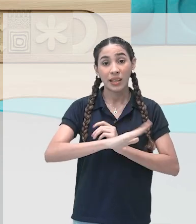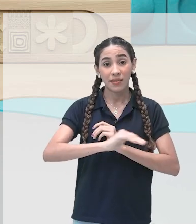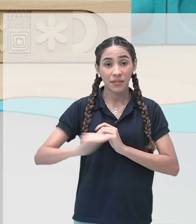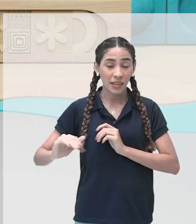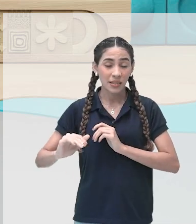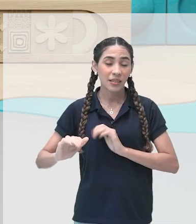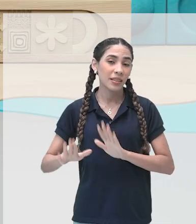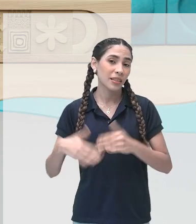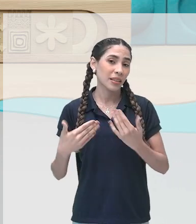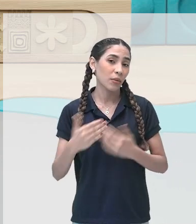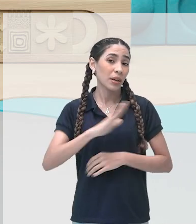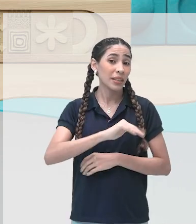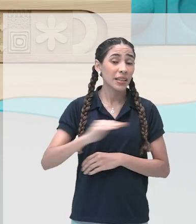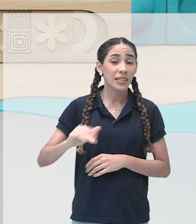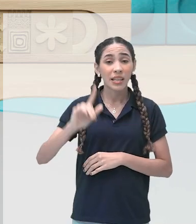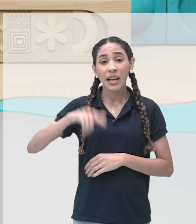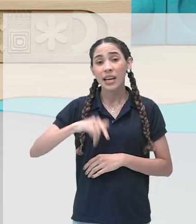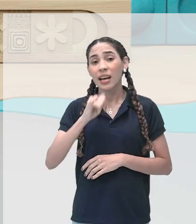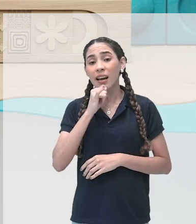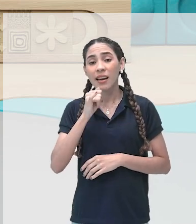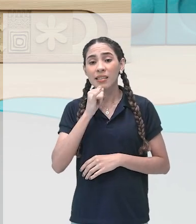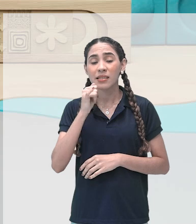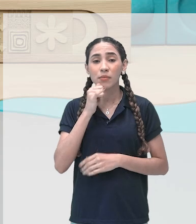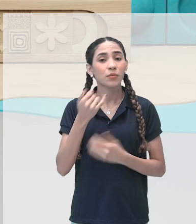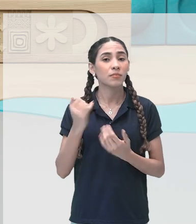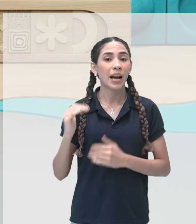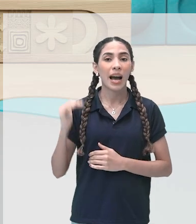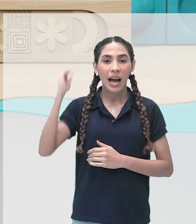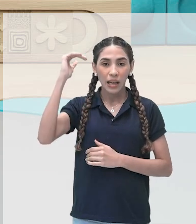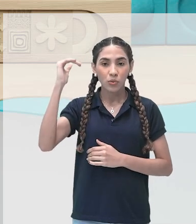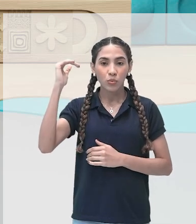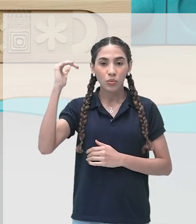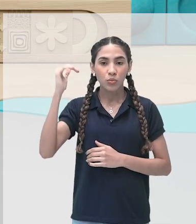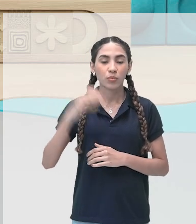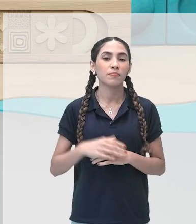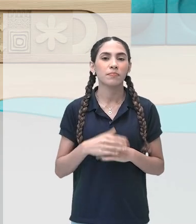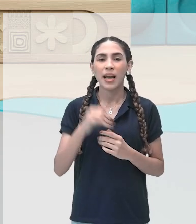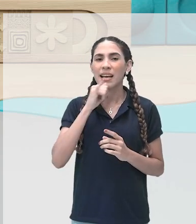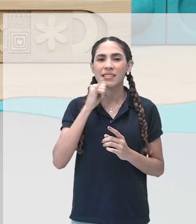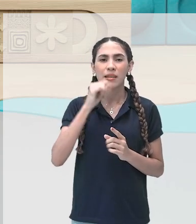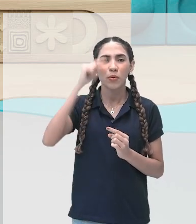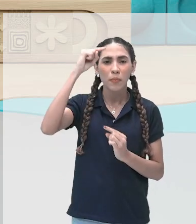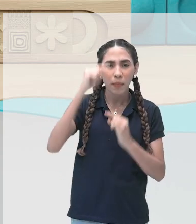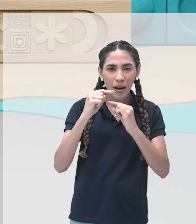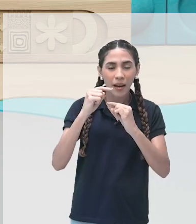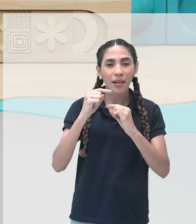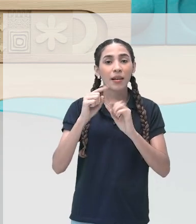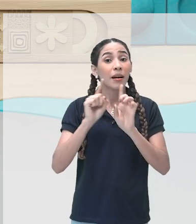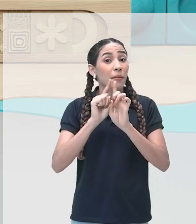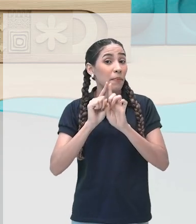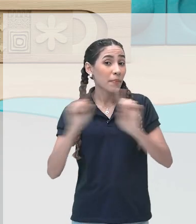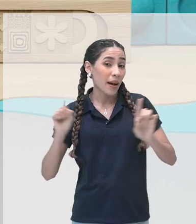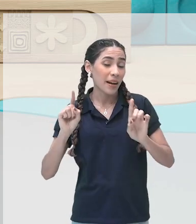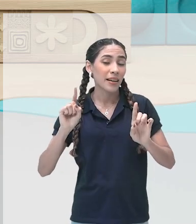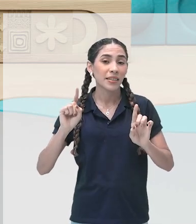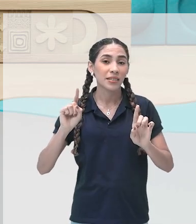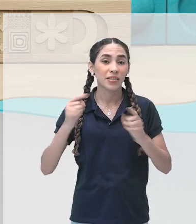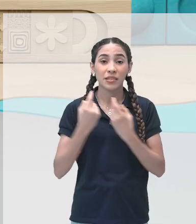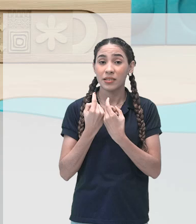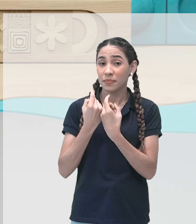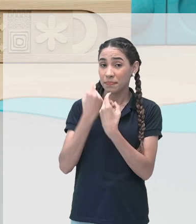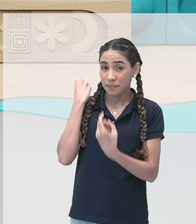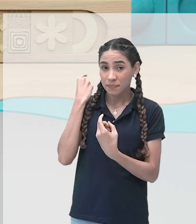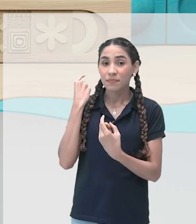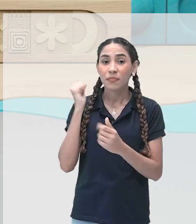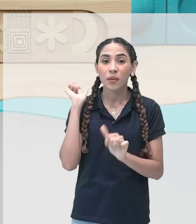né? Então, a criança era tratada como este adulto em miniatura, né? Porém, este foi o entendimento que ao longo do